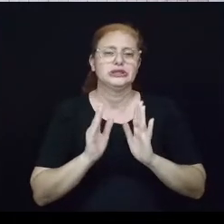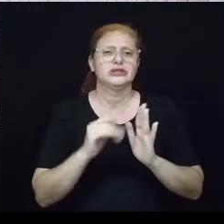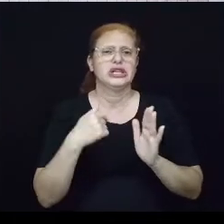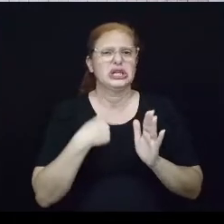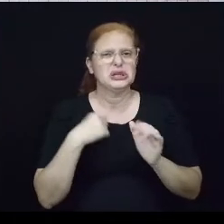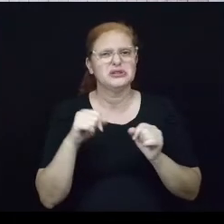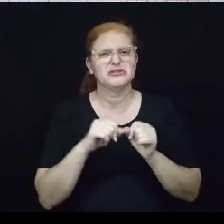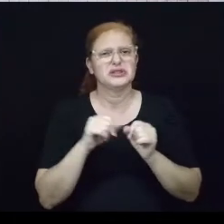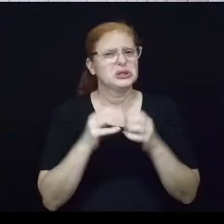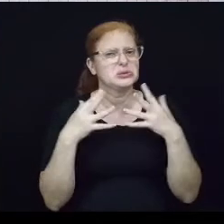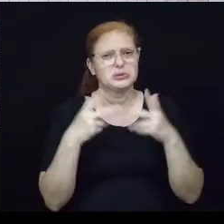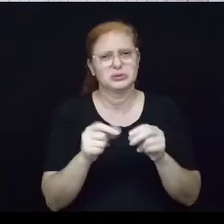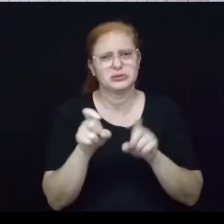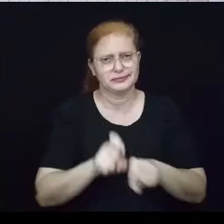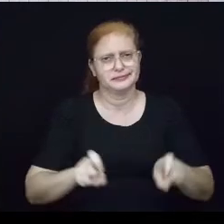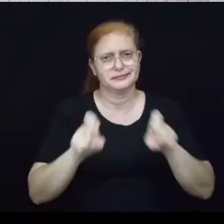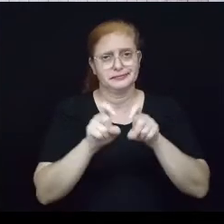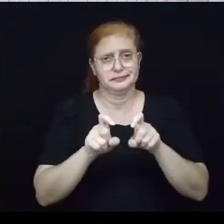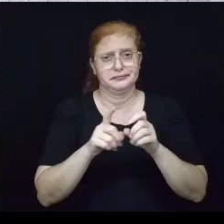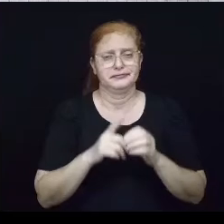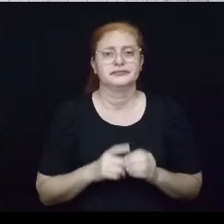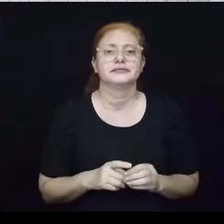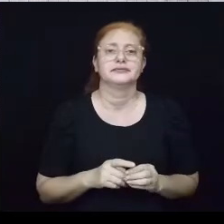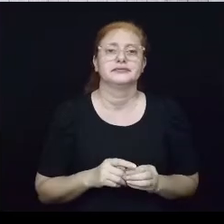modelaria tudo isso aí no computador.